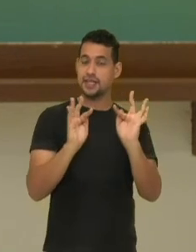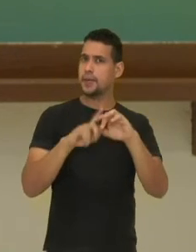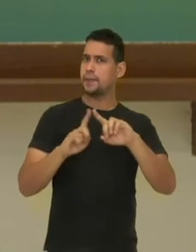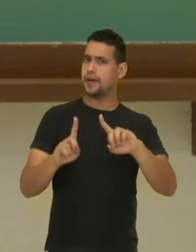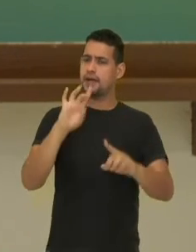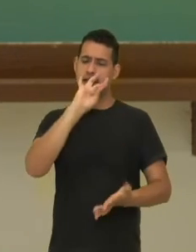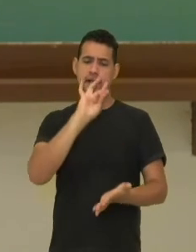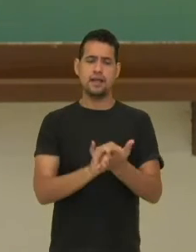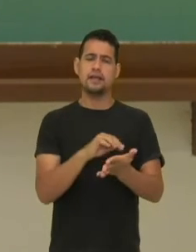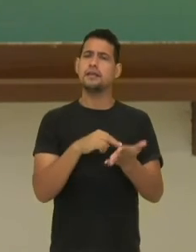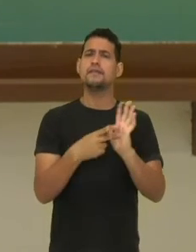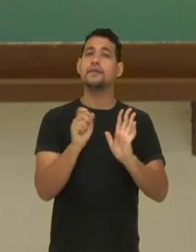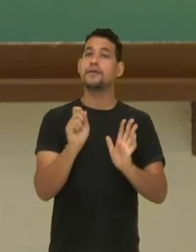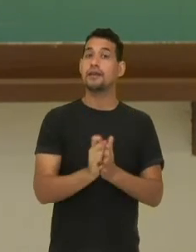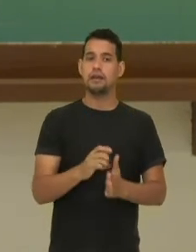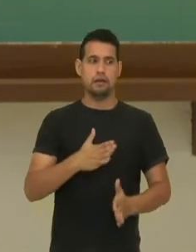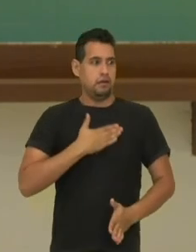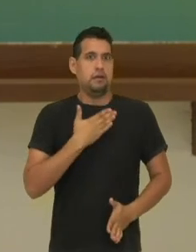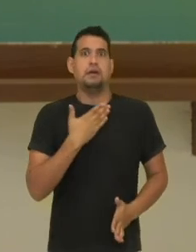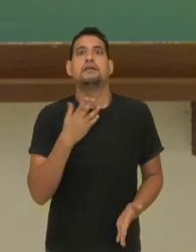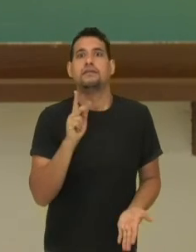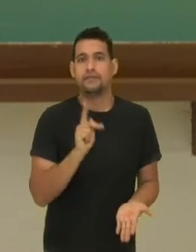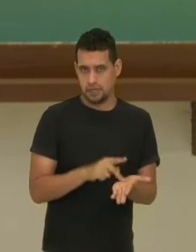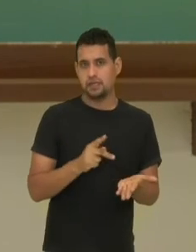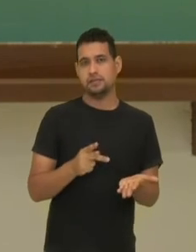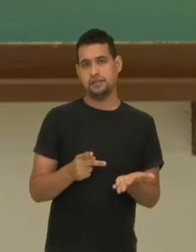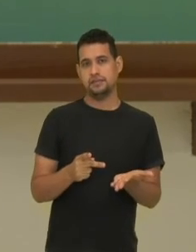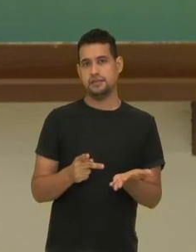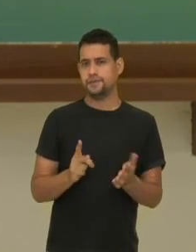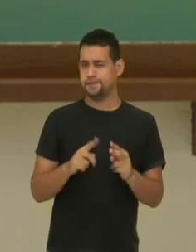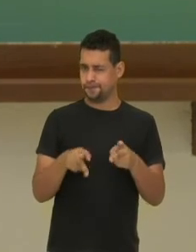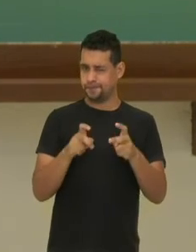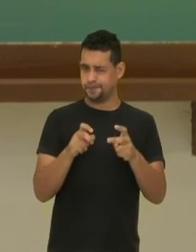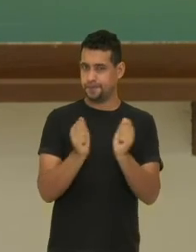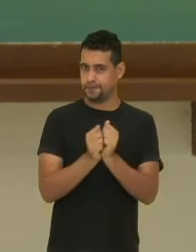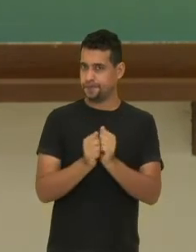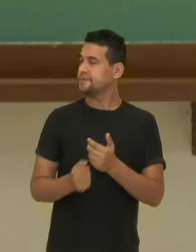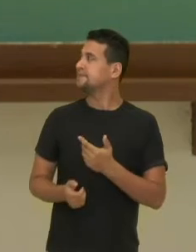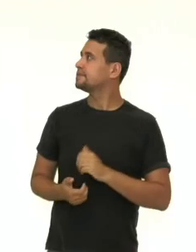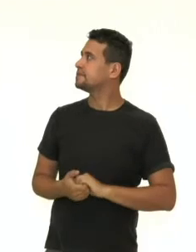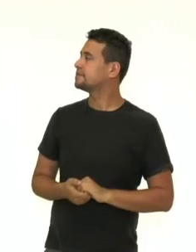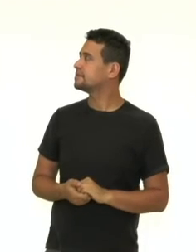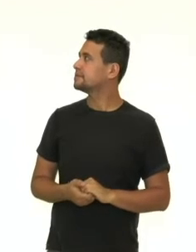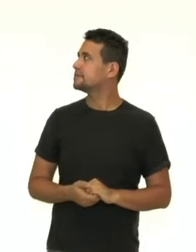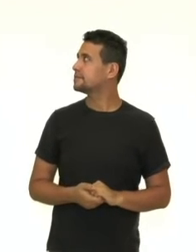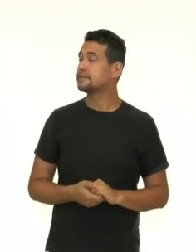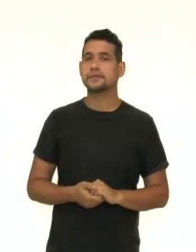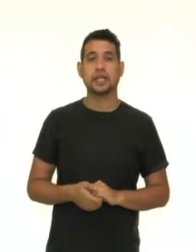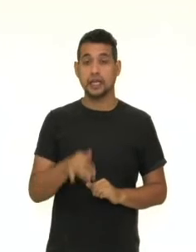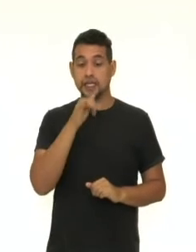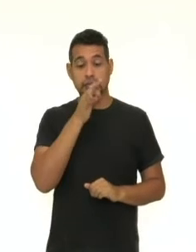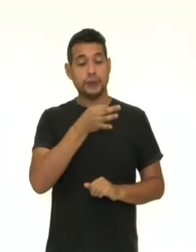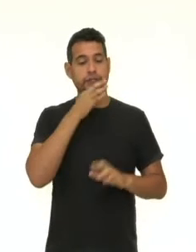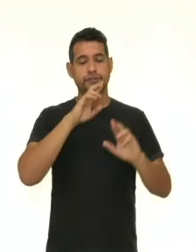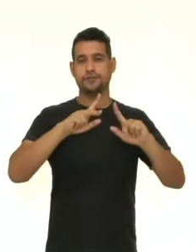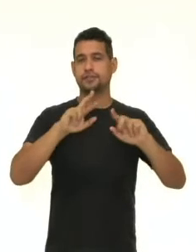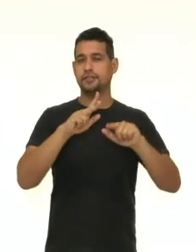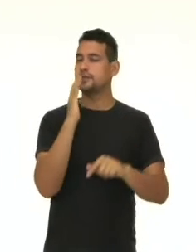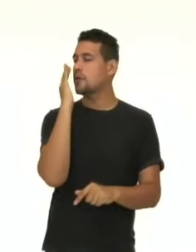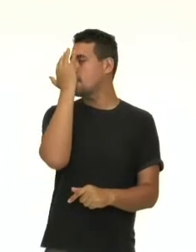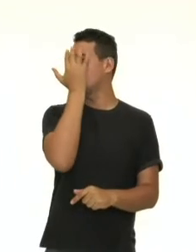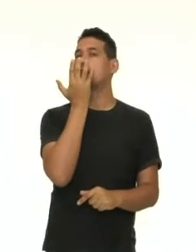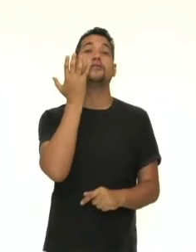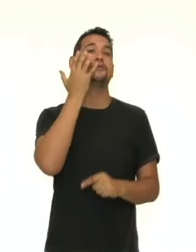no realismo é um choque de realidade, né? Acompanhe comigo então. Ao contrário dos românticos